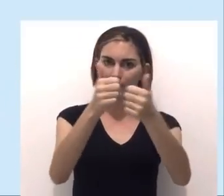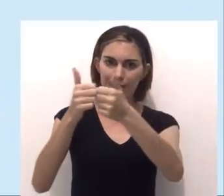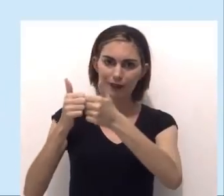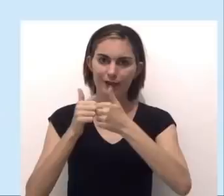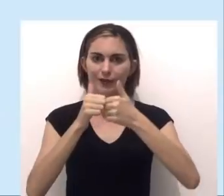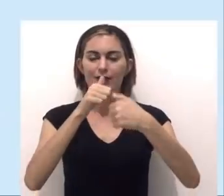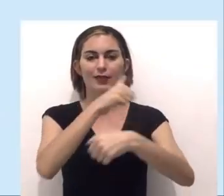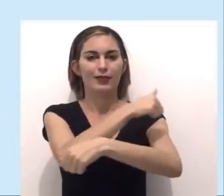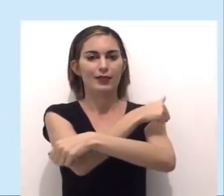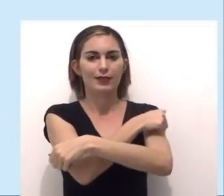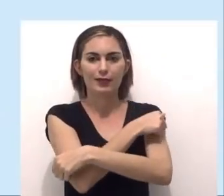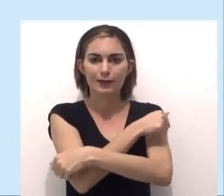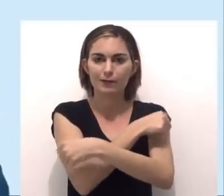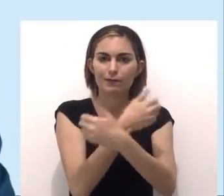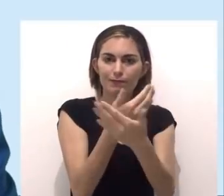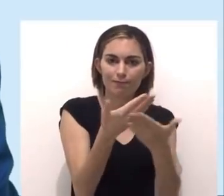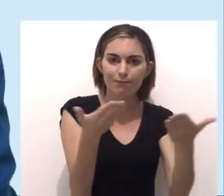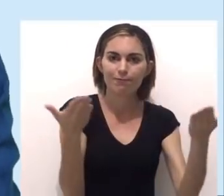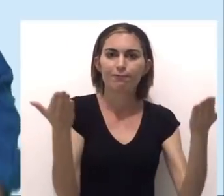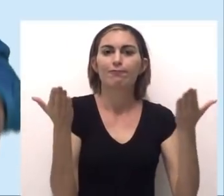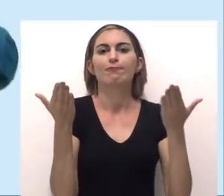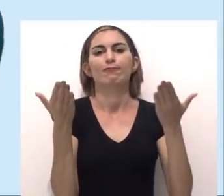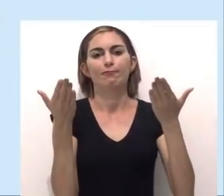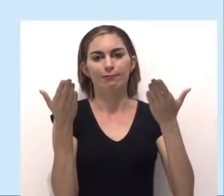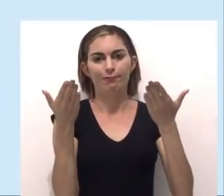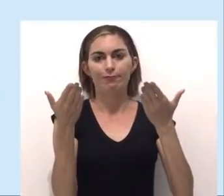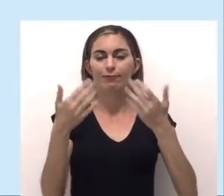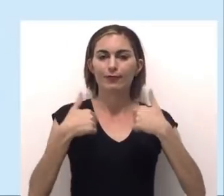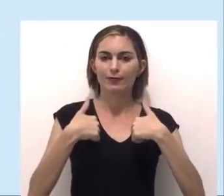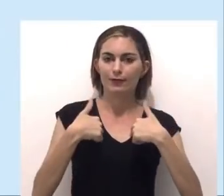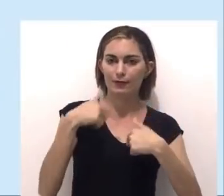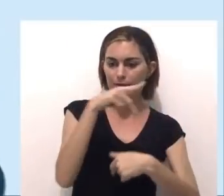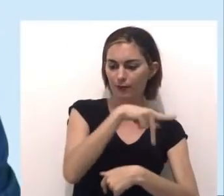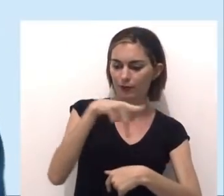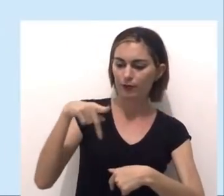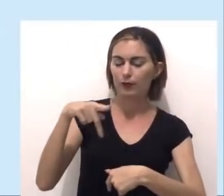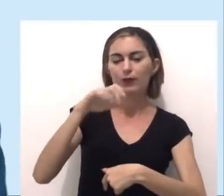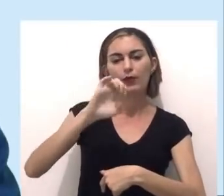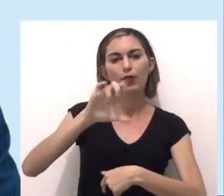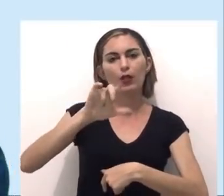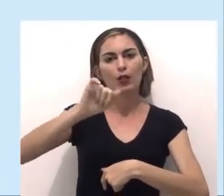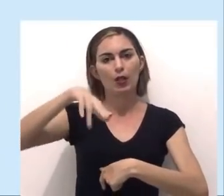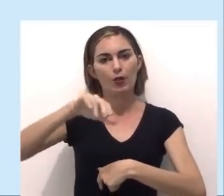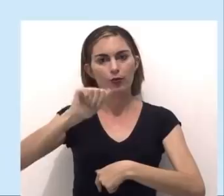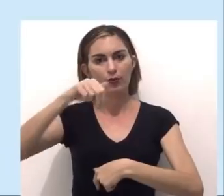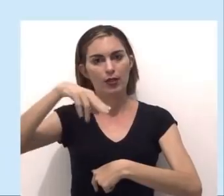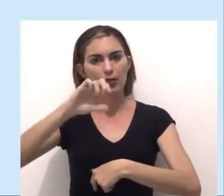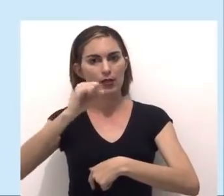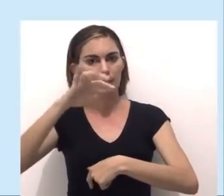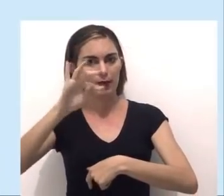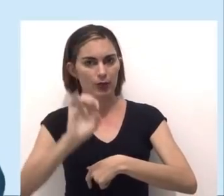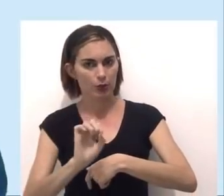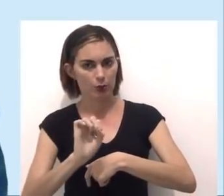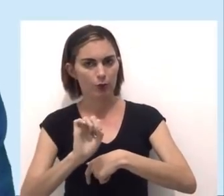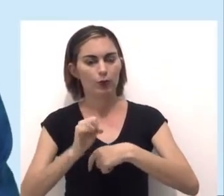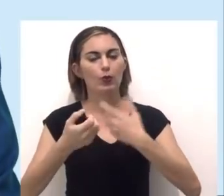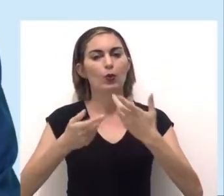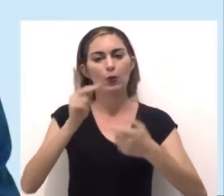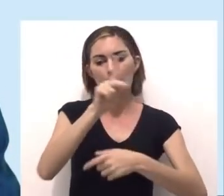Olá, prezados e prezadas. Eu sou o professor Cláudio